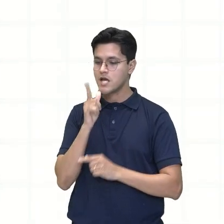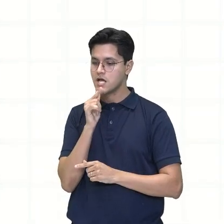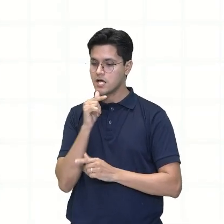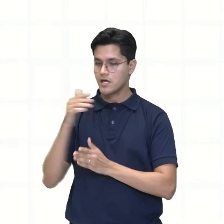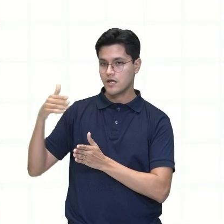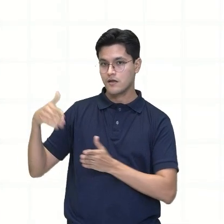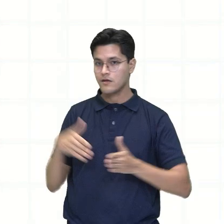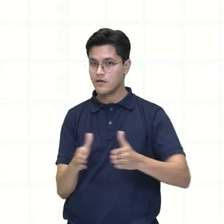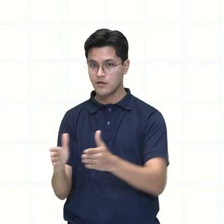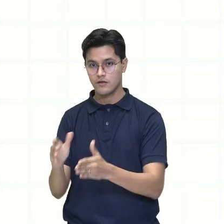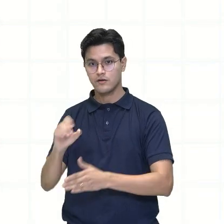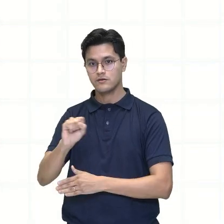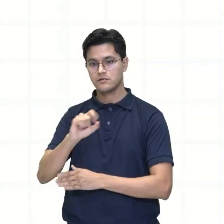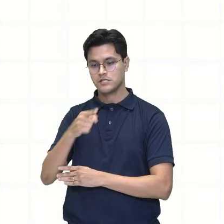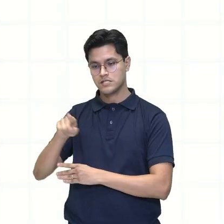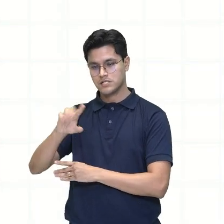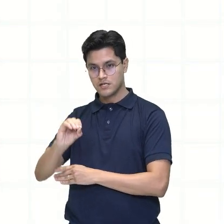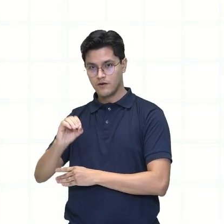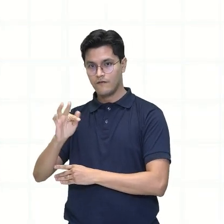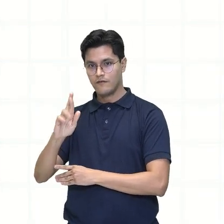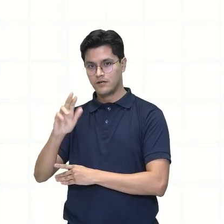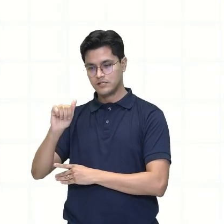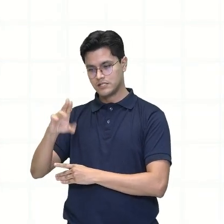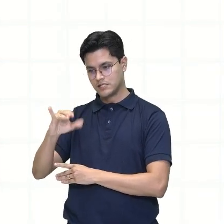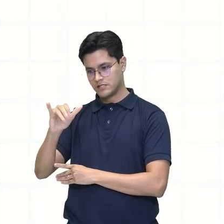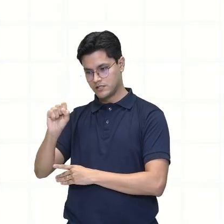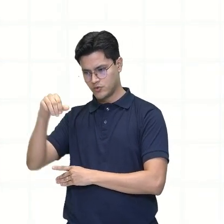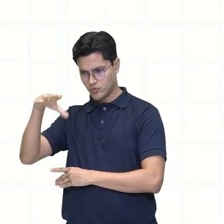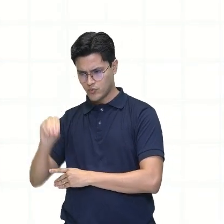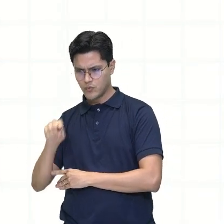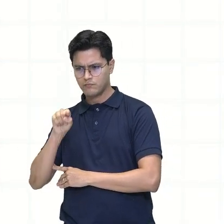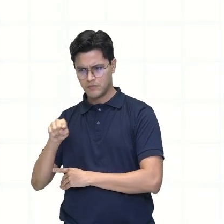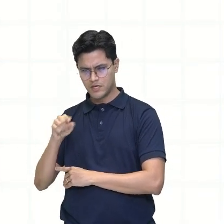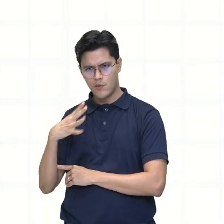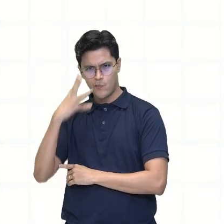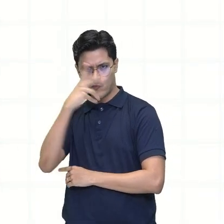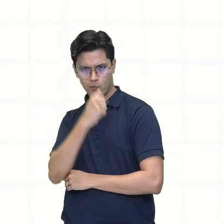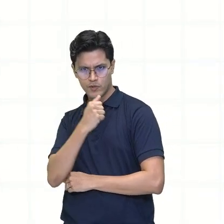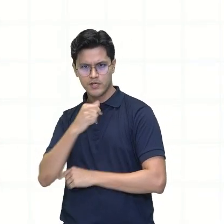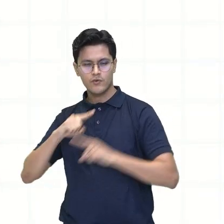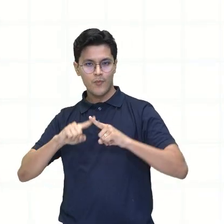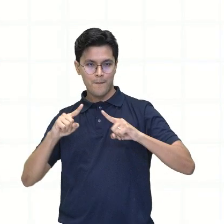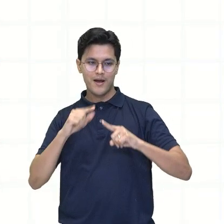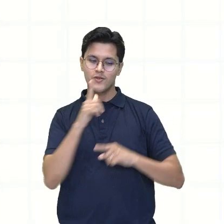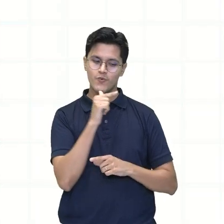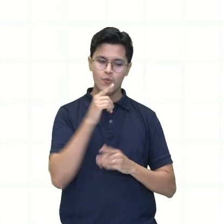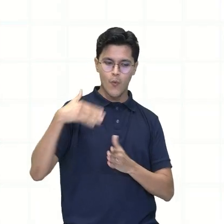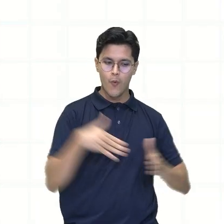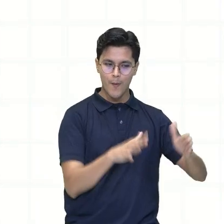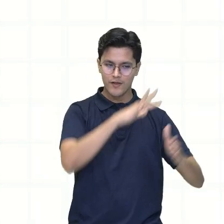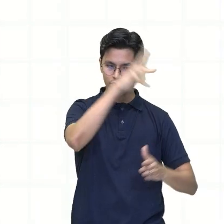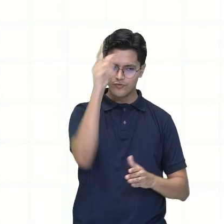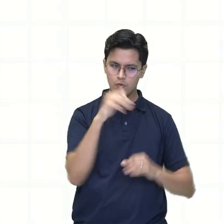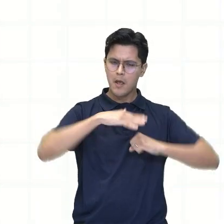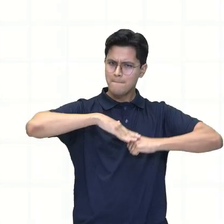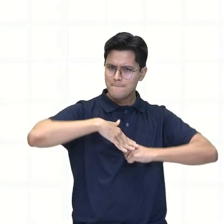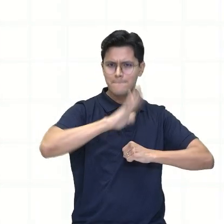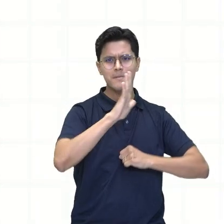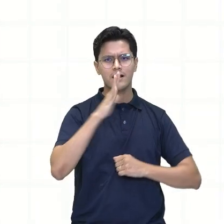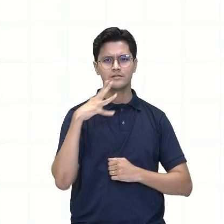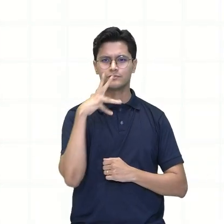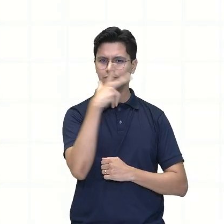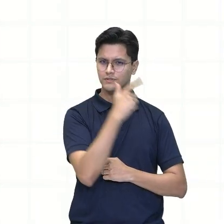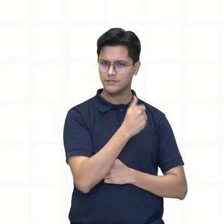o rio Amazonas. Então, veja, ó, é menos belo. Nós temos o belo, que é o nosso adjetivo, e